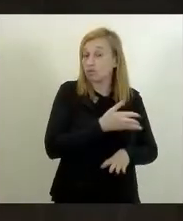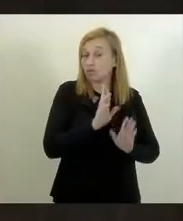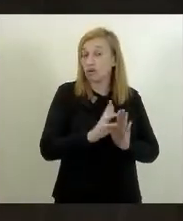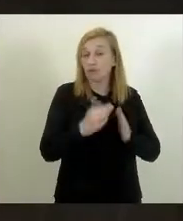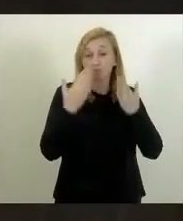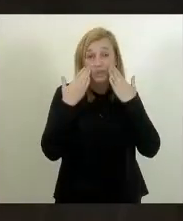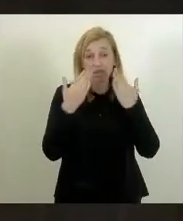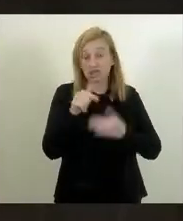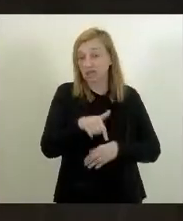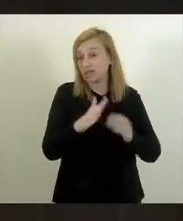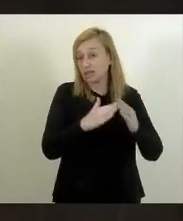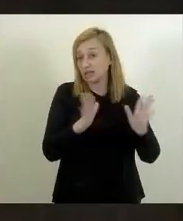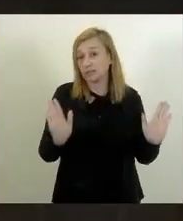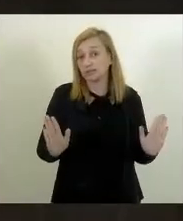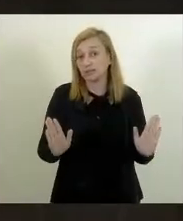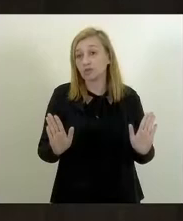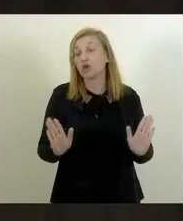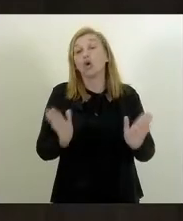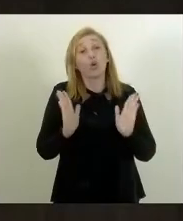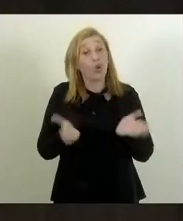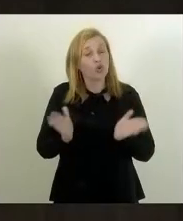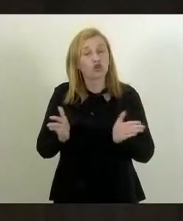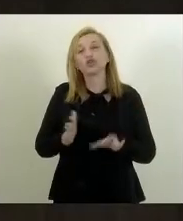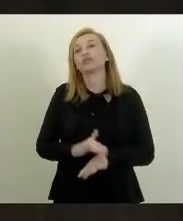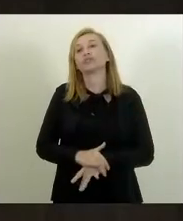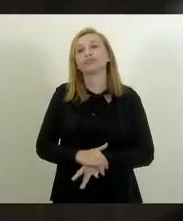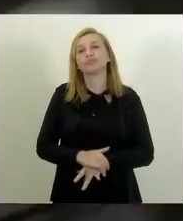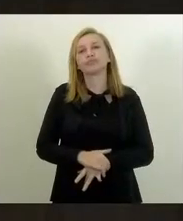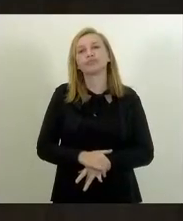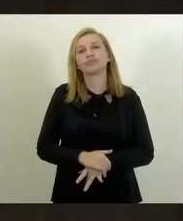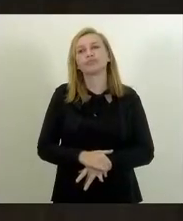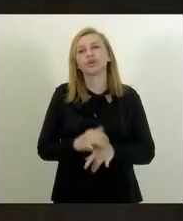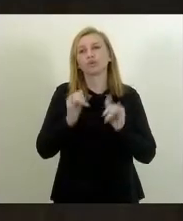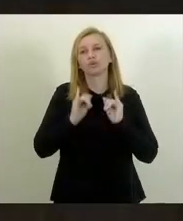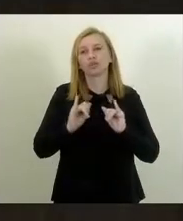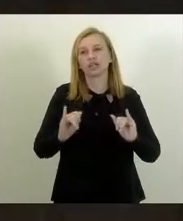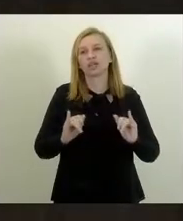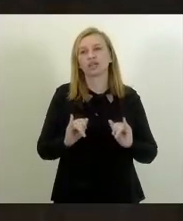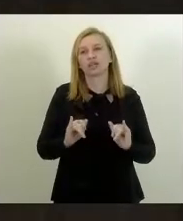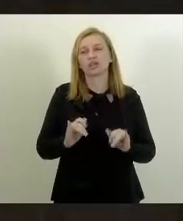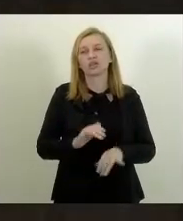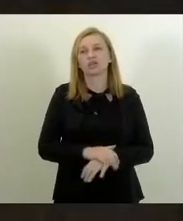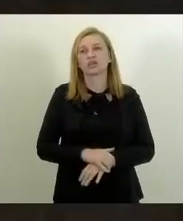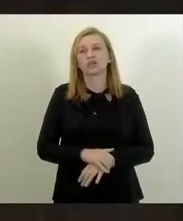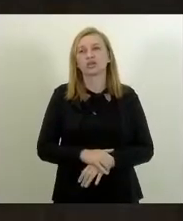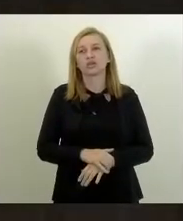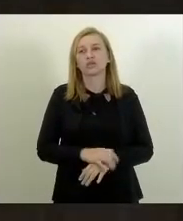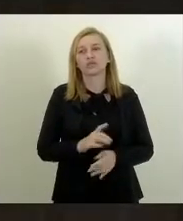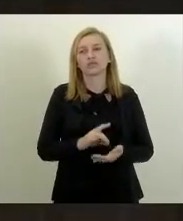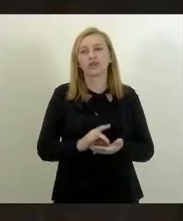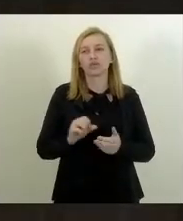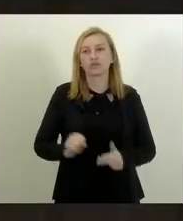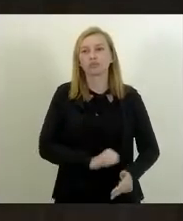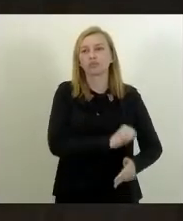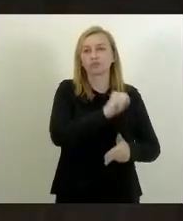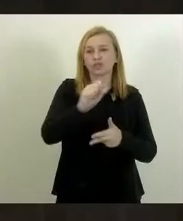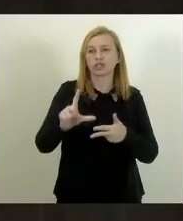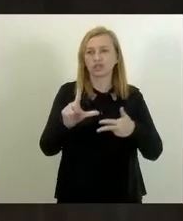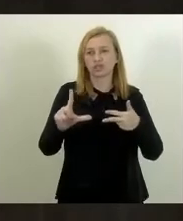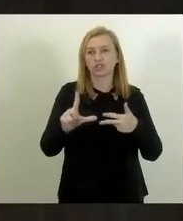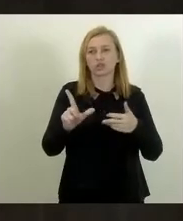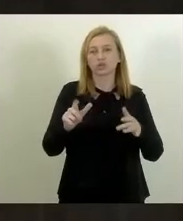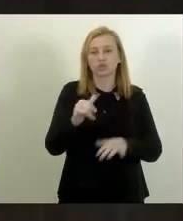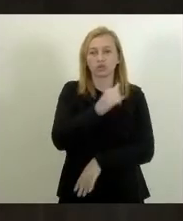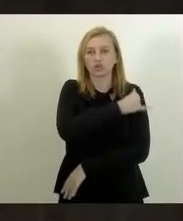nessa casa. Porém, hoje foi publicado, nos atos oficiais do Poder Legislativo do Rio de